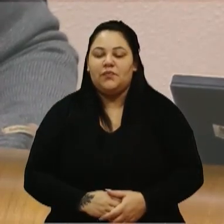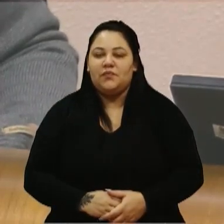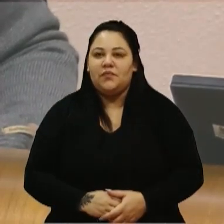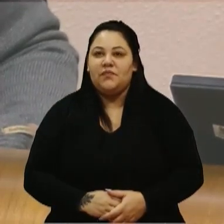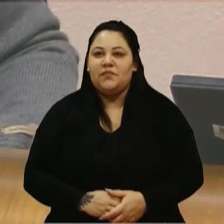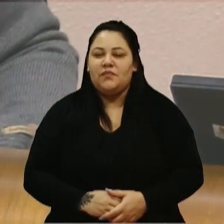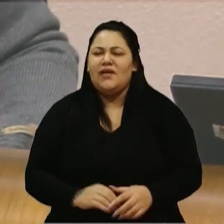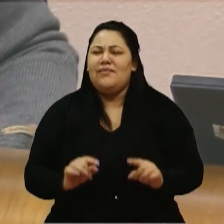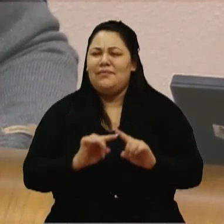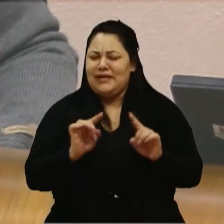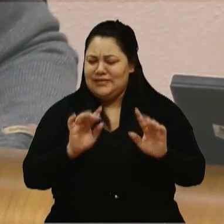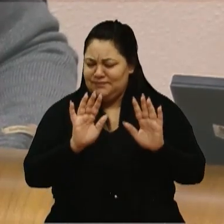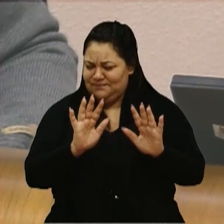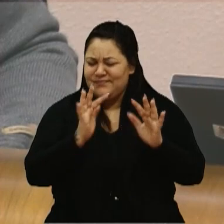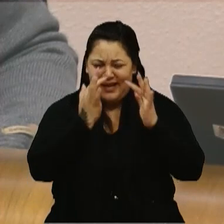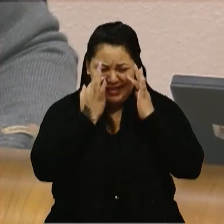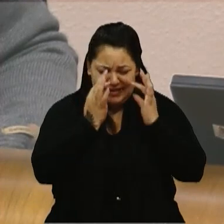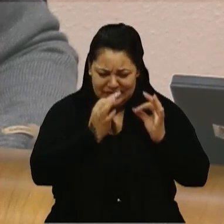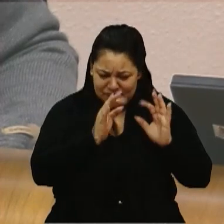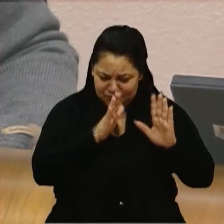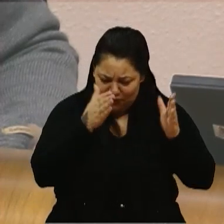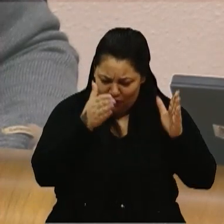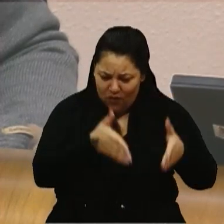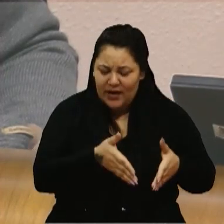Mas eu vou me ater um pouco mais